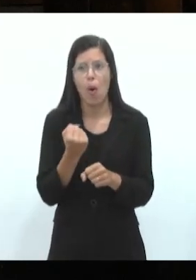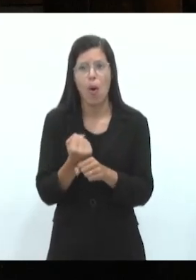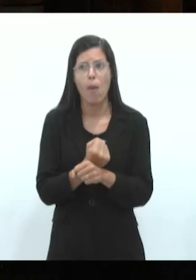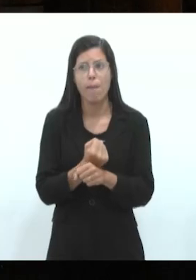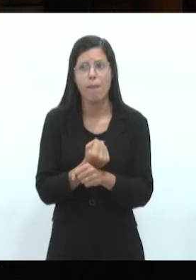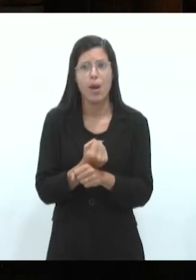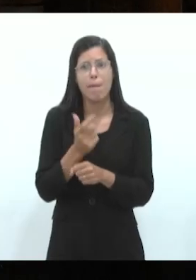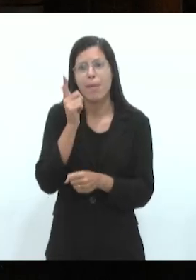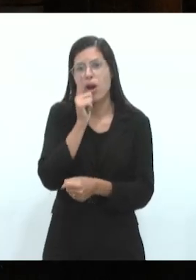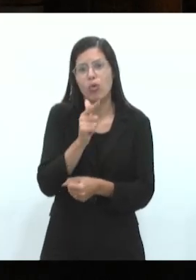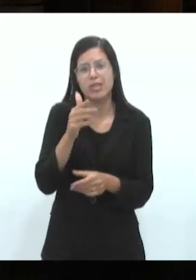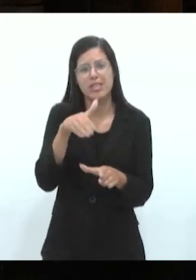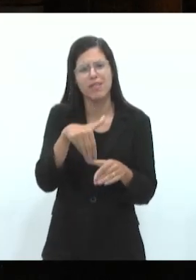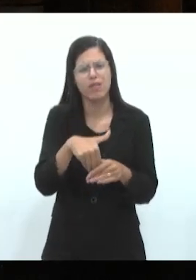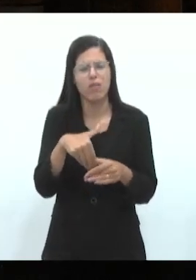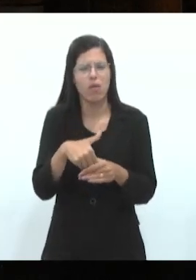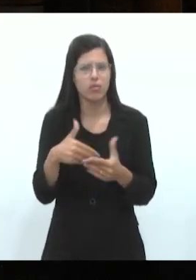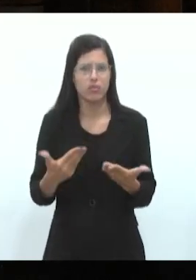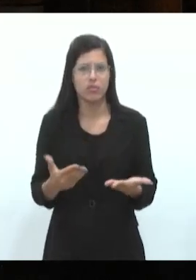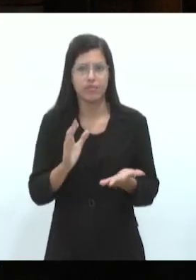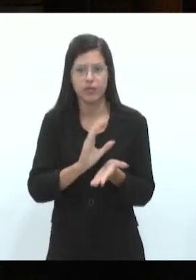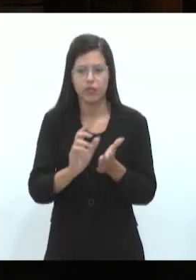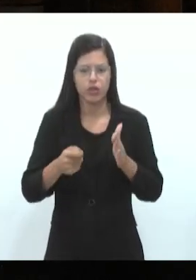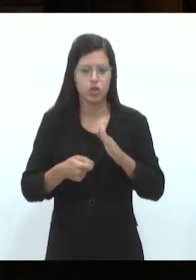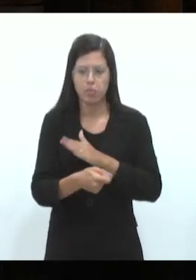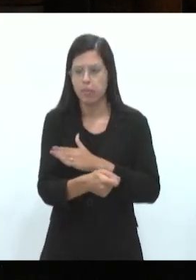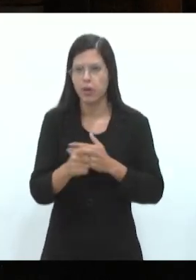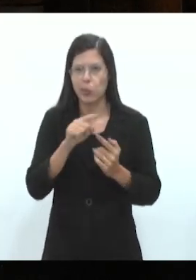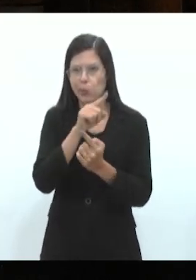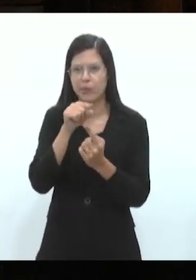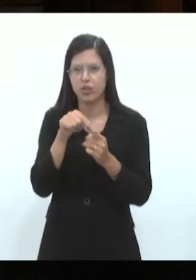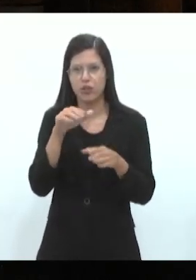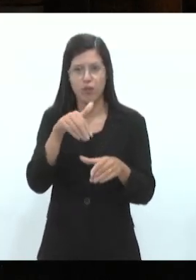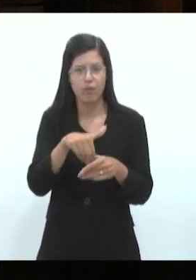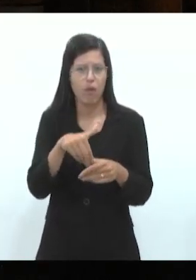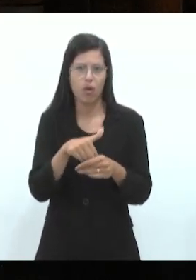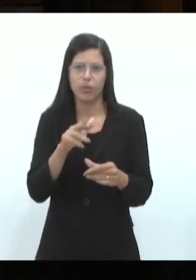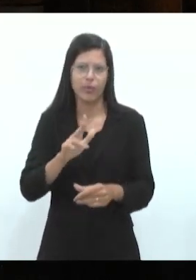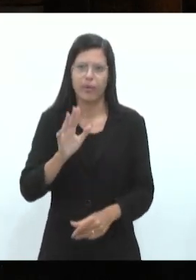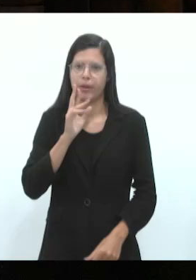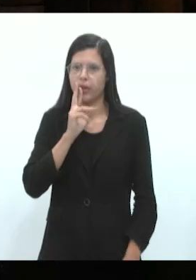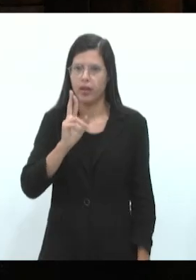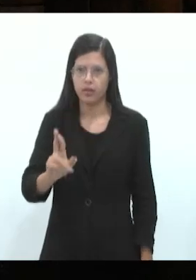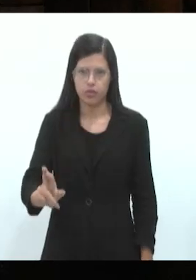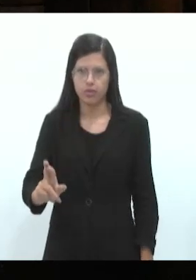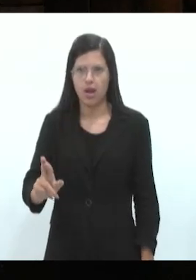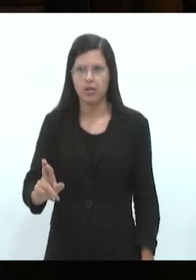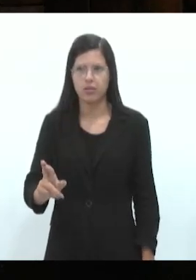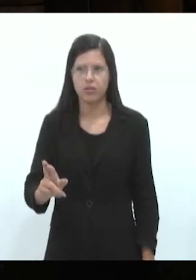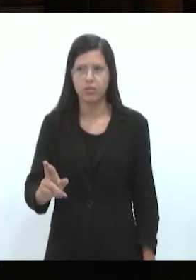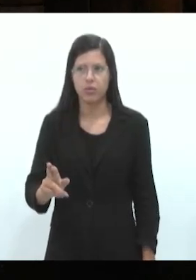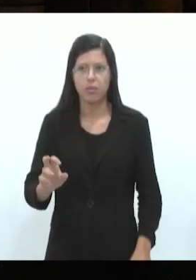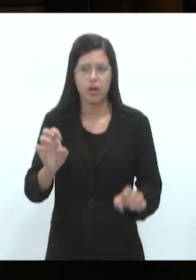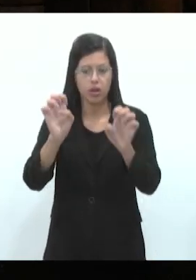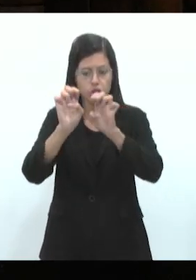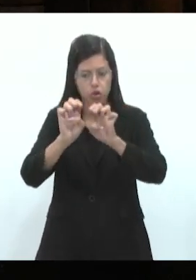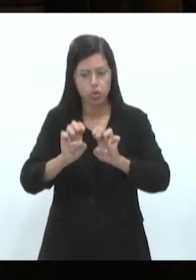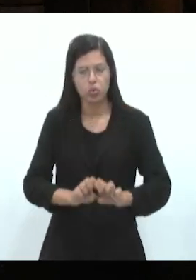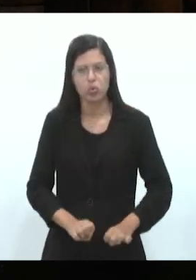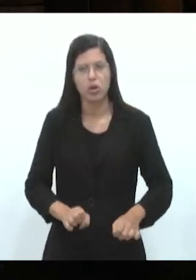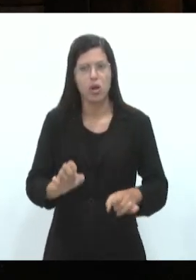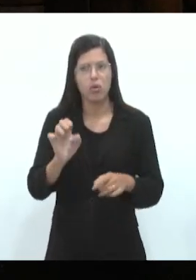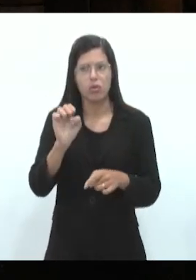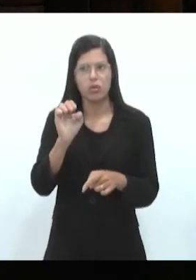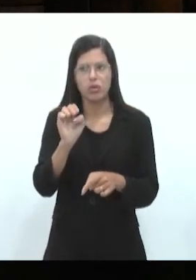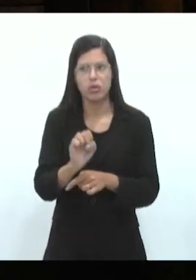garear votos. Então, investimento para ter voto, não para ter resultado específico para estruturar esse Estado em